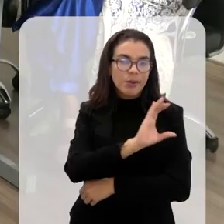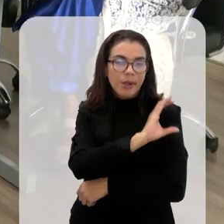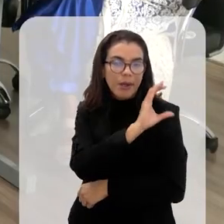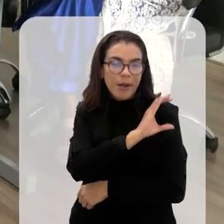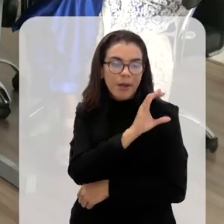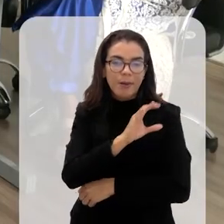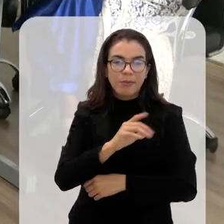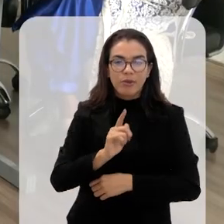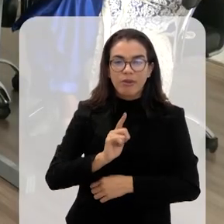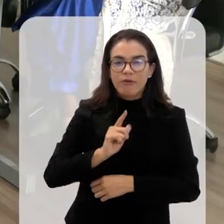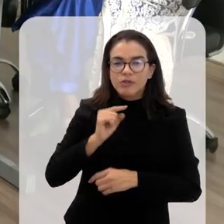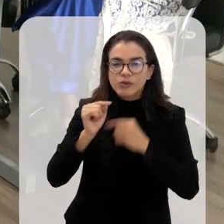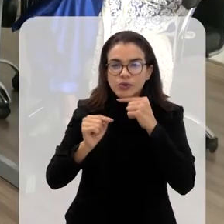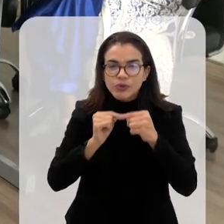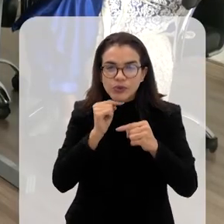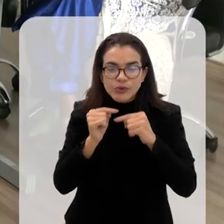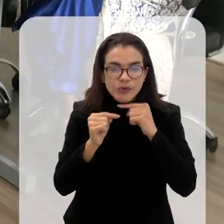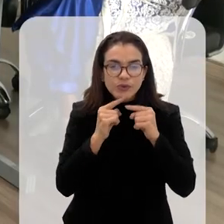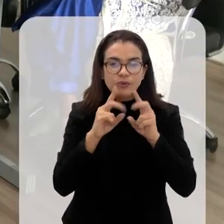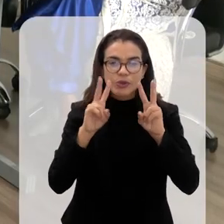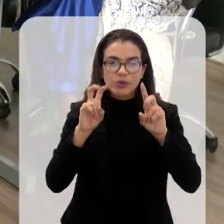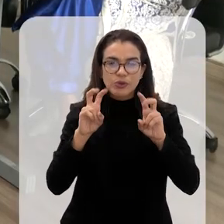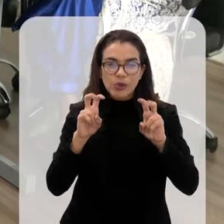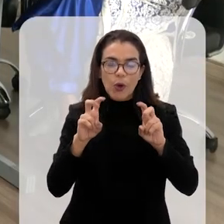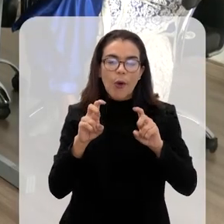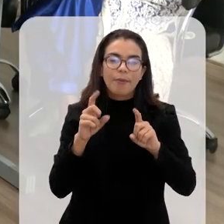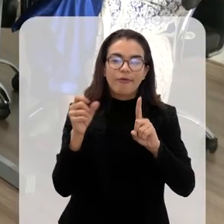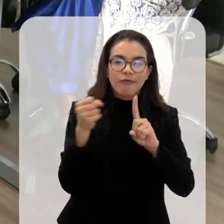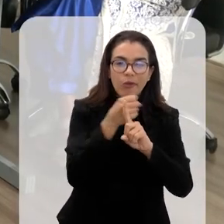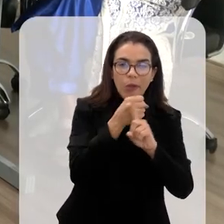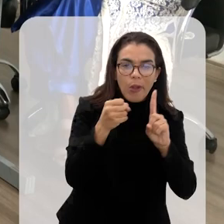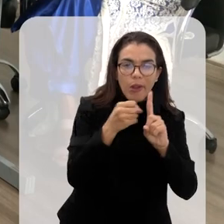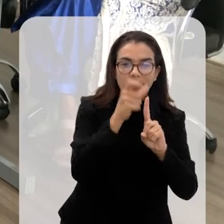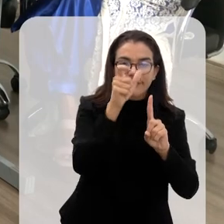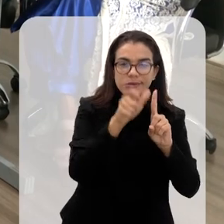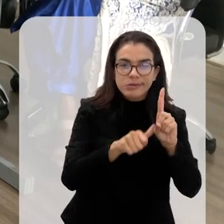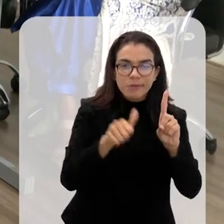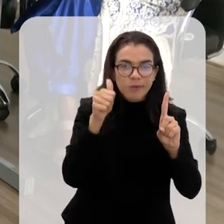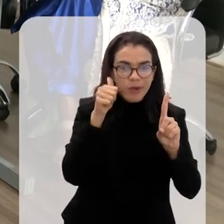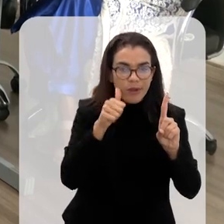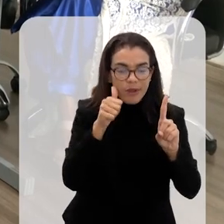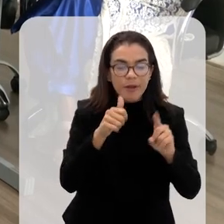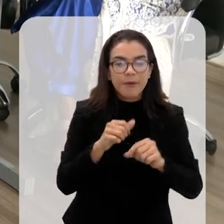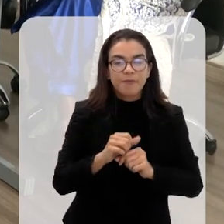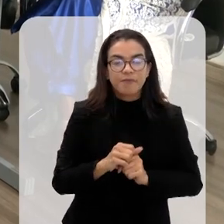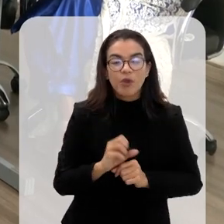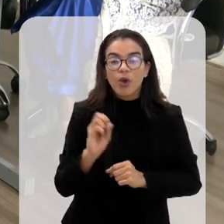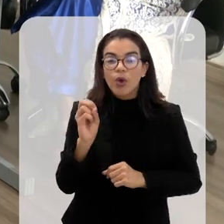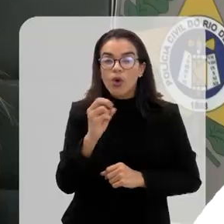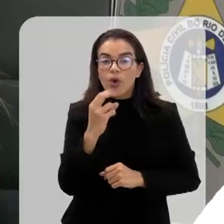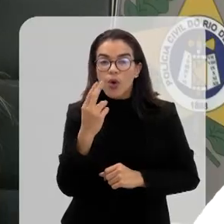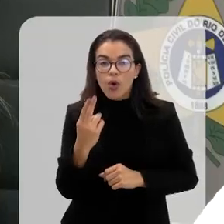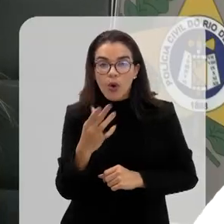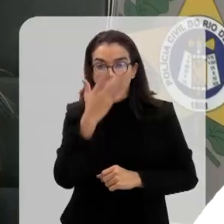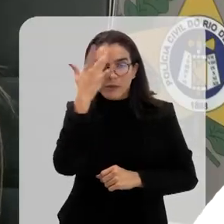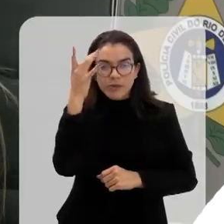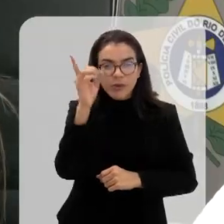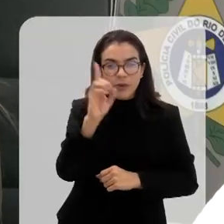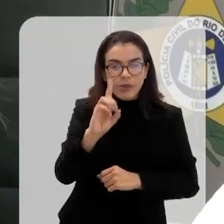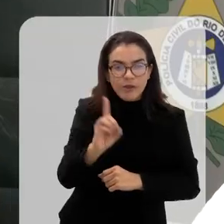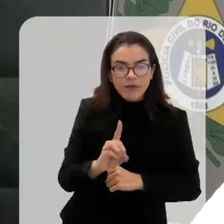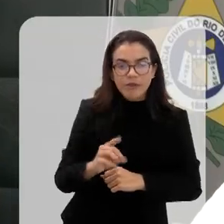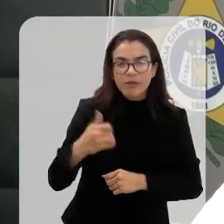de Campos, que tivesse dúvidas sobre violência contra a mulher ou violência contra uma pessoa